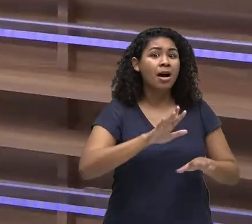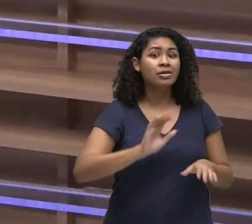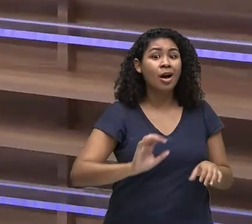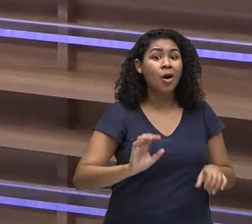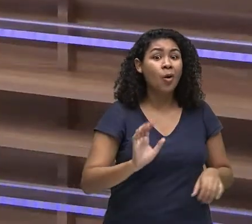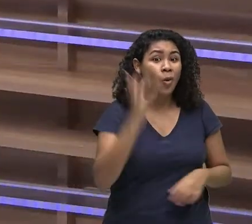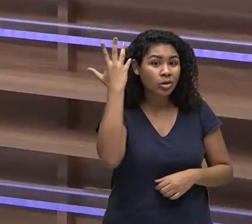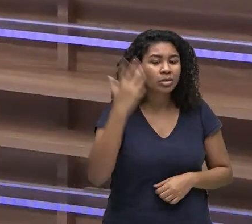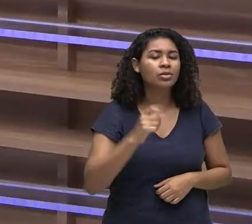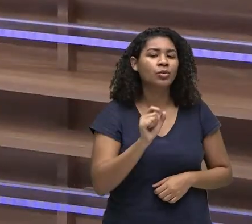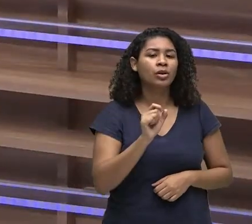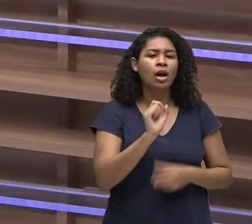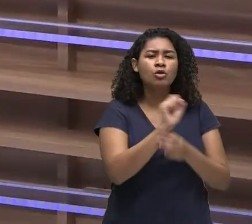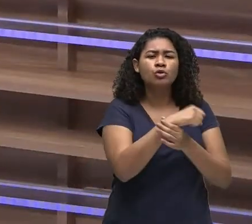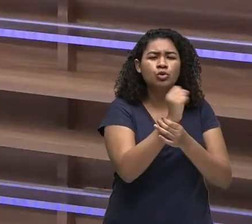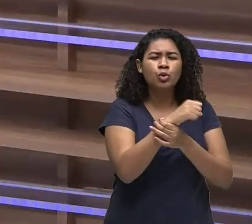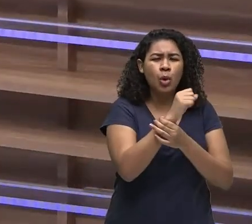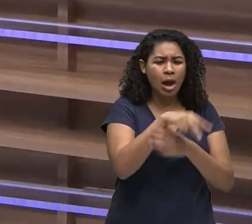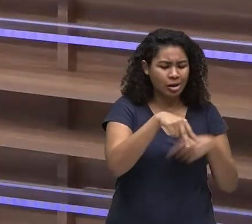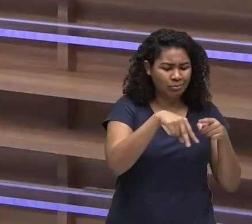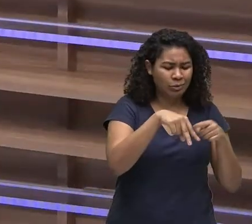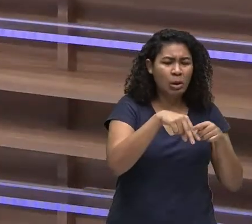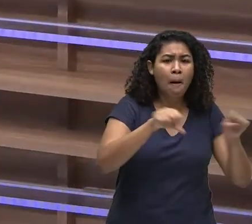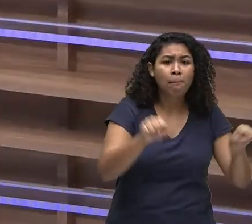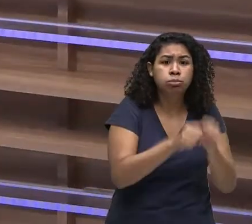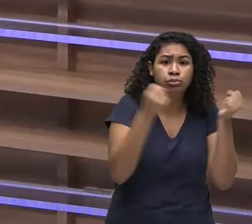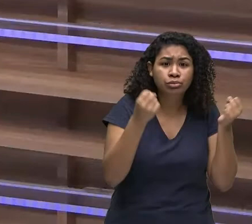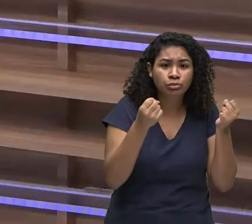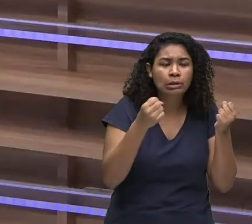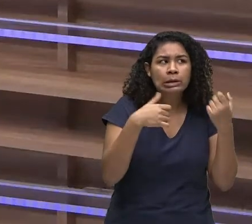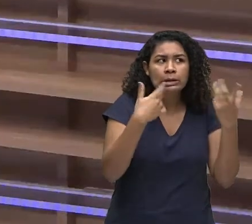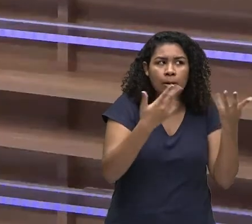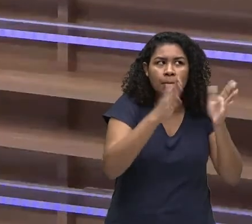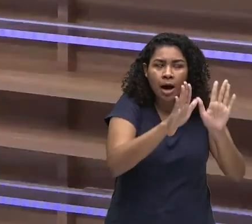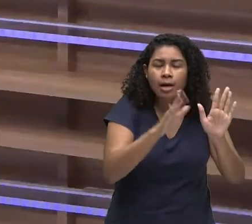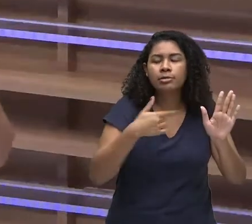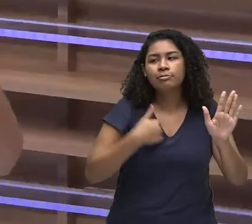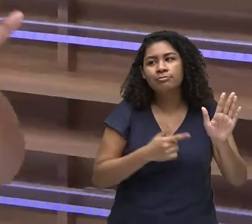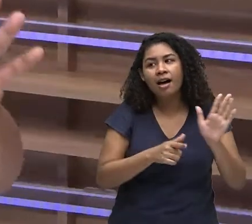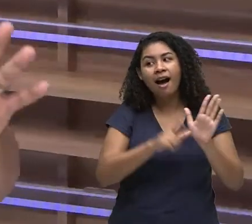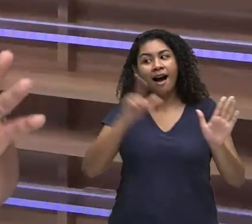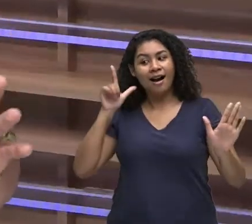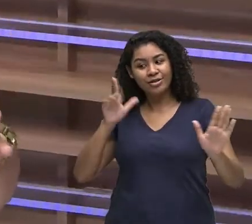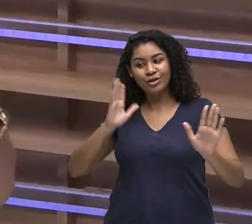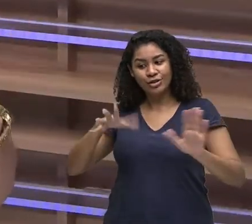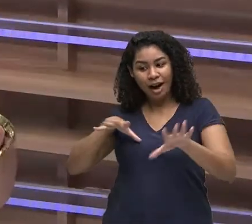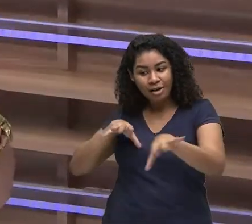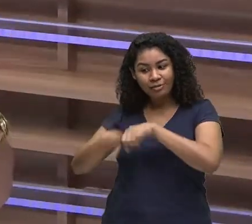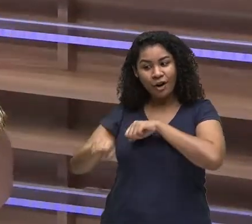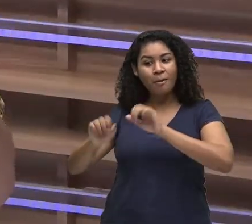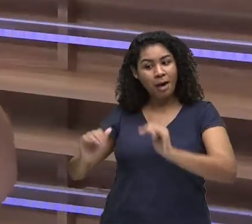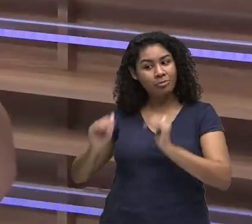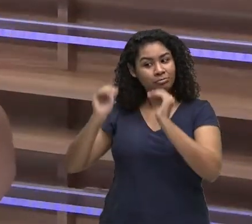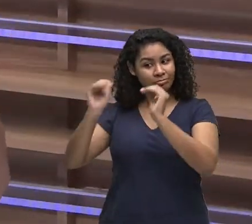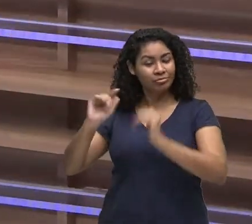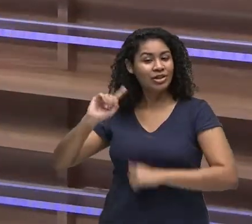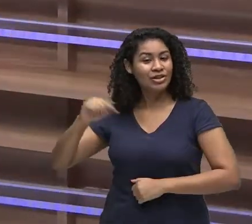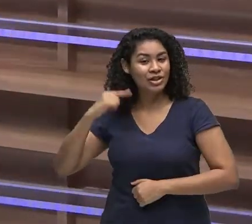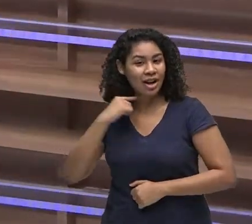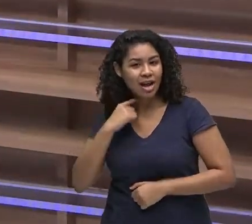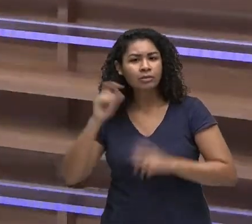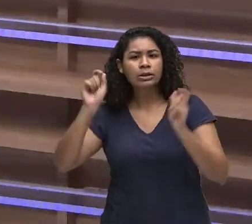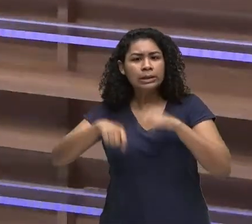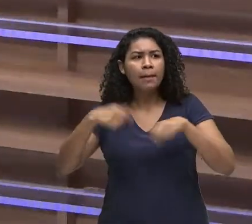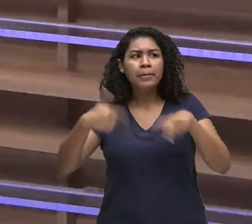carreira de jogador de futebol. Mas eu tenho um diploma de direito, eu tenho como trabalhar no âmbito